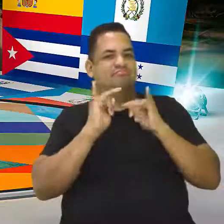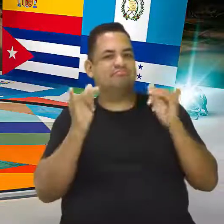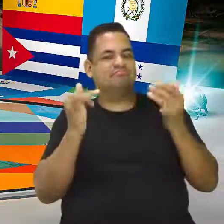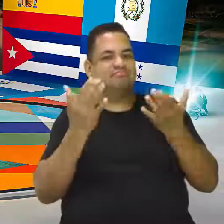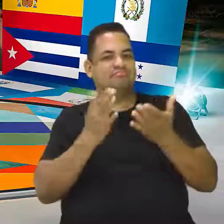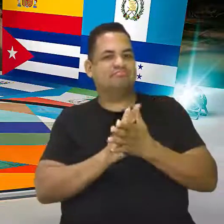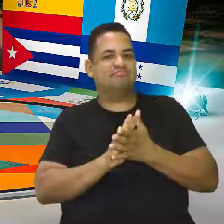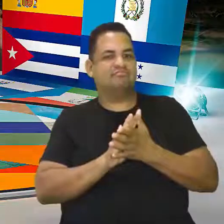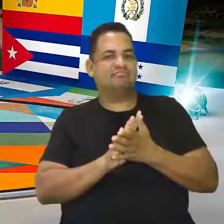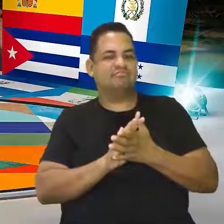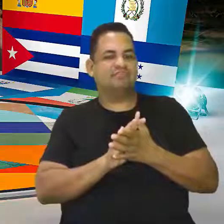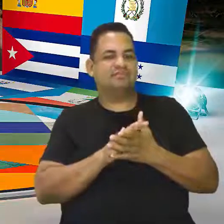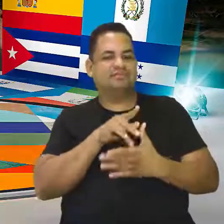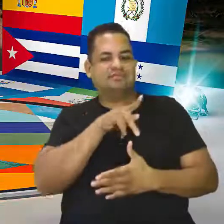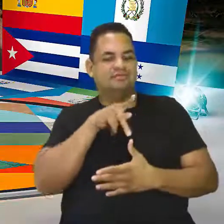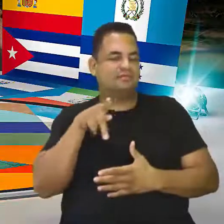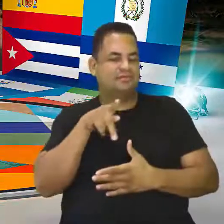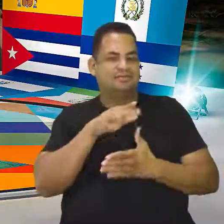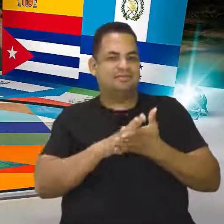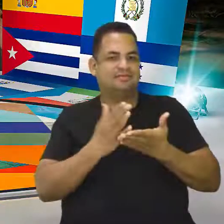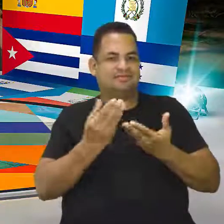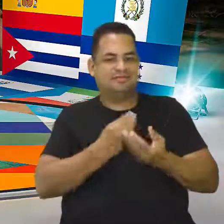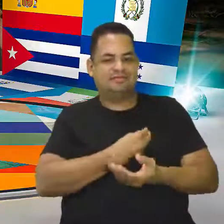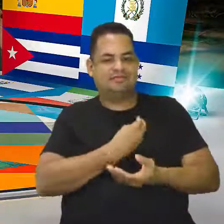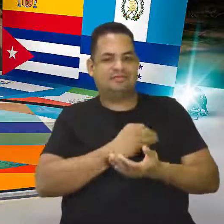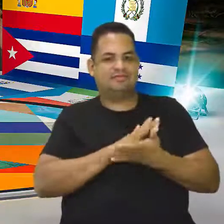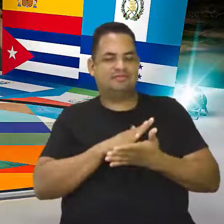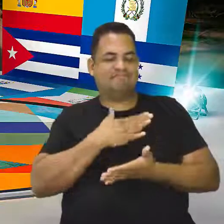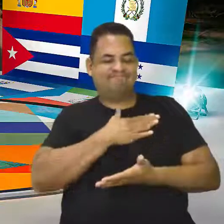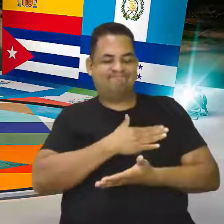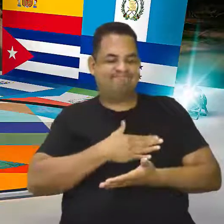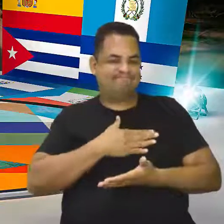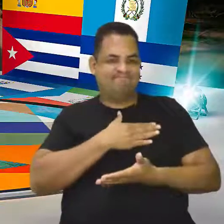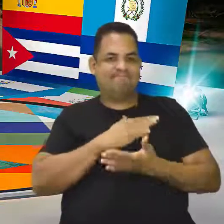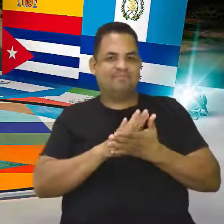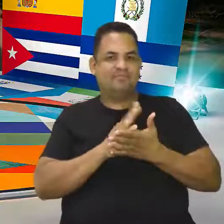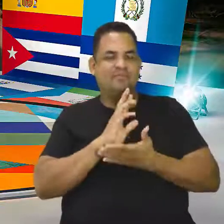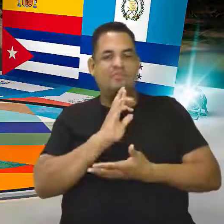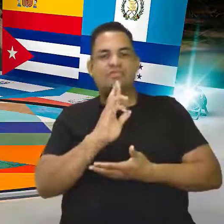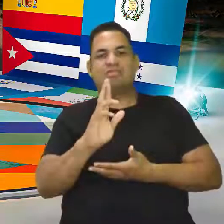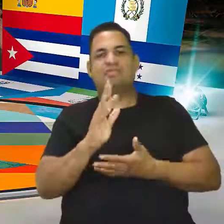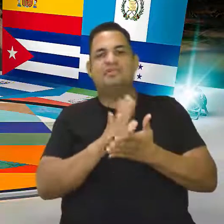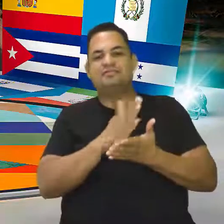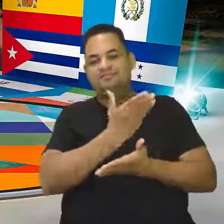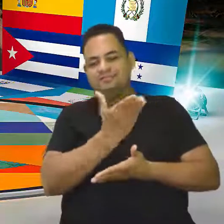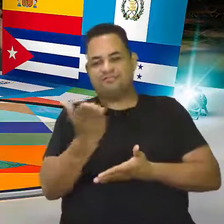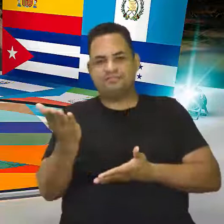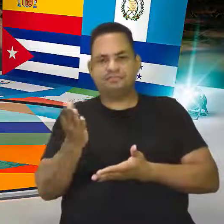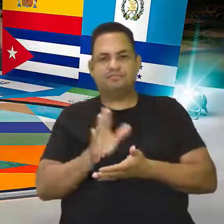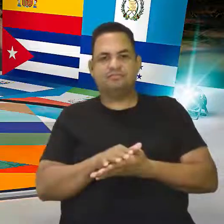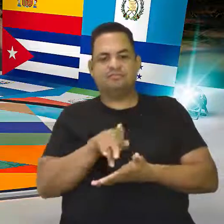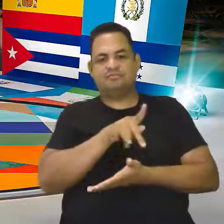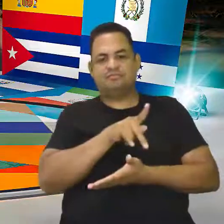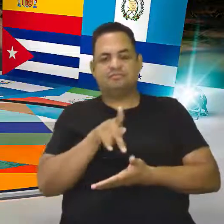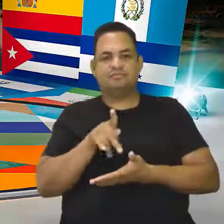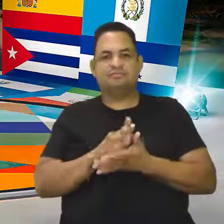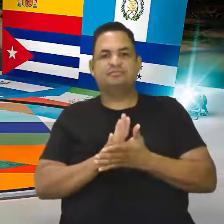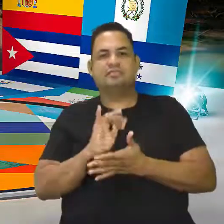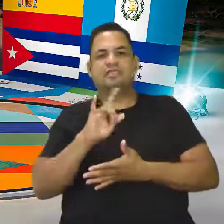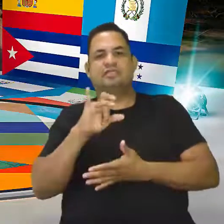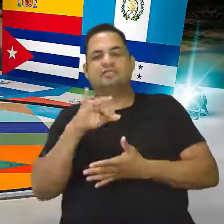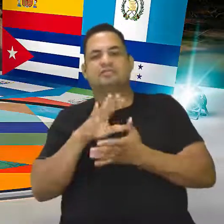ou através dos seus professores presenciais. Eu terei o maior prazer de responder vocês, tanto eu quanto a professora